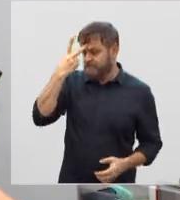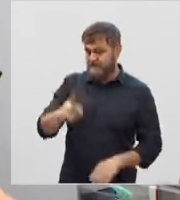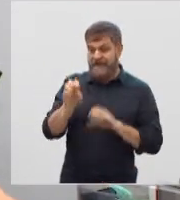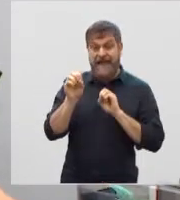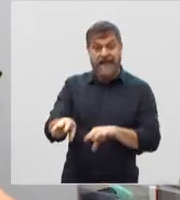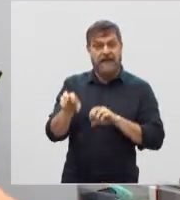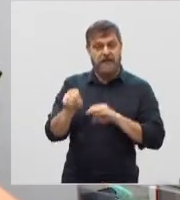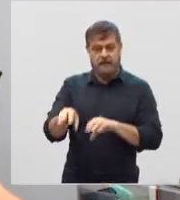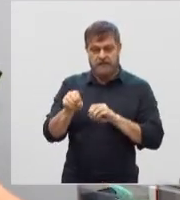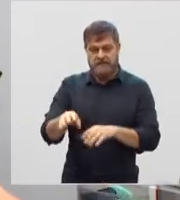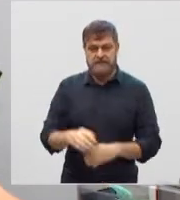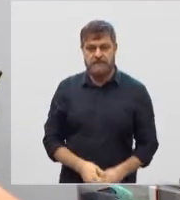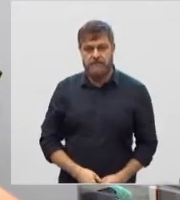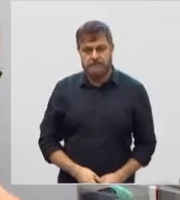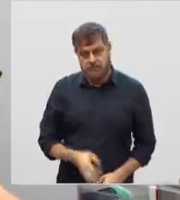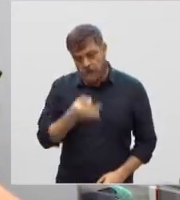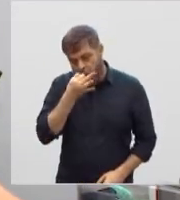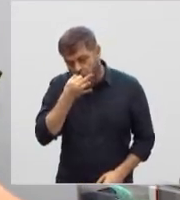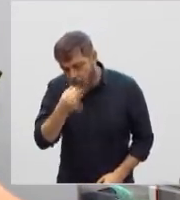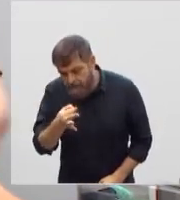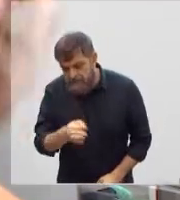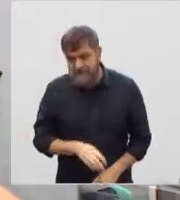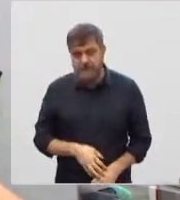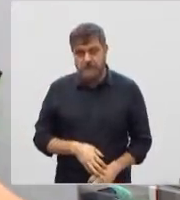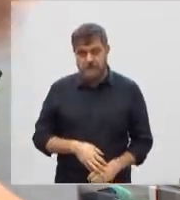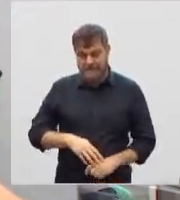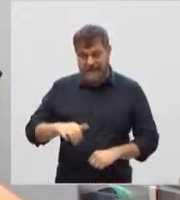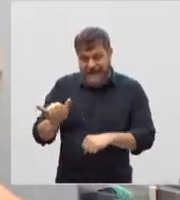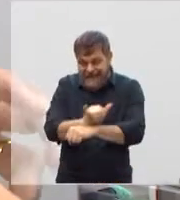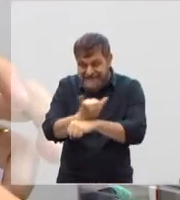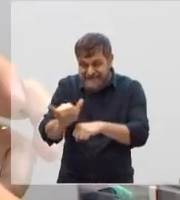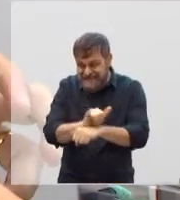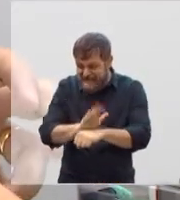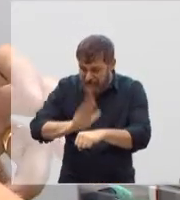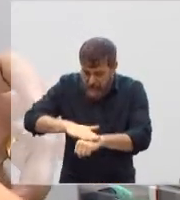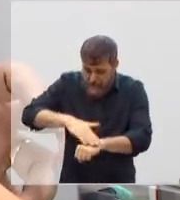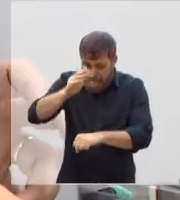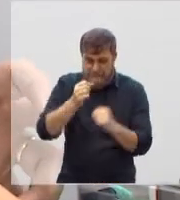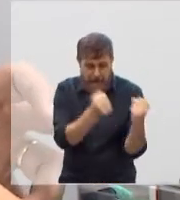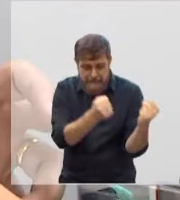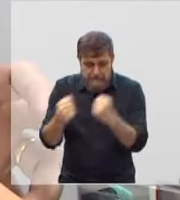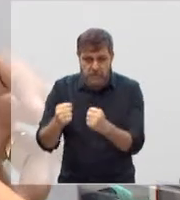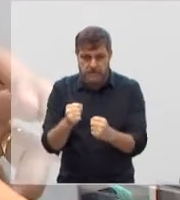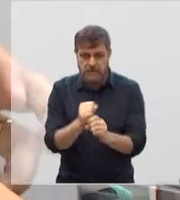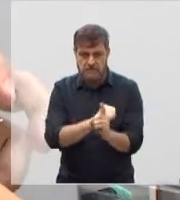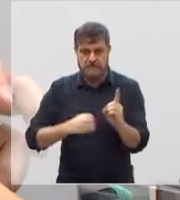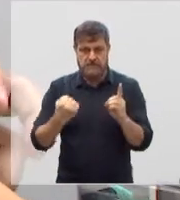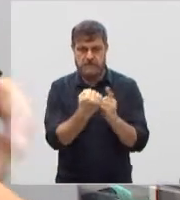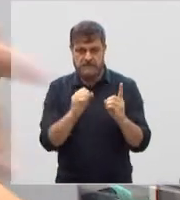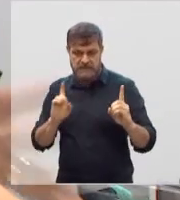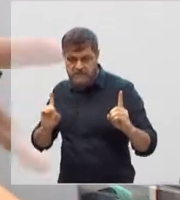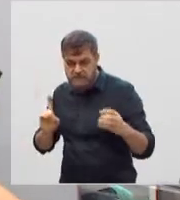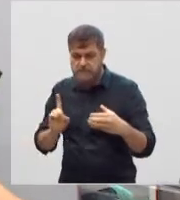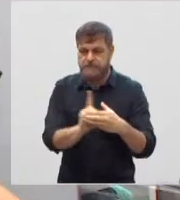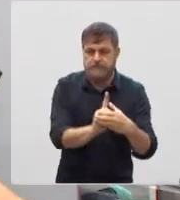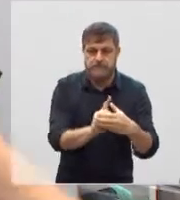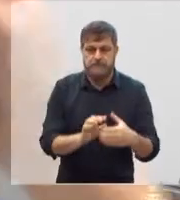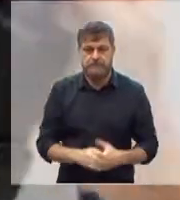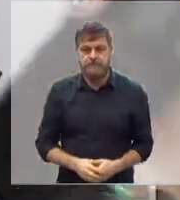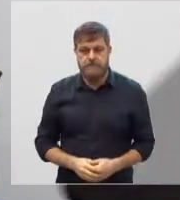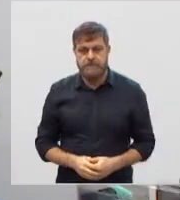isso? É a educação. Então, por isso que eu vejo a educação como o mais poderoso instrumento de inserção